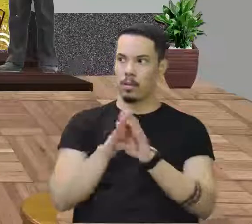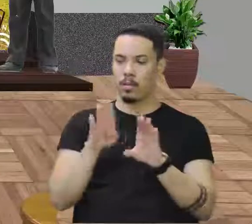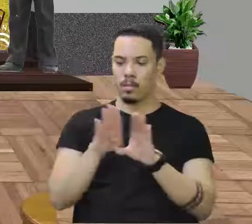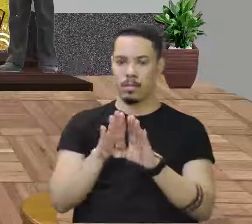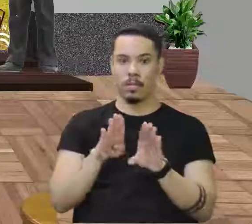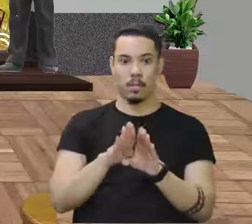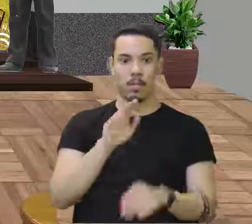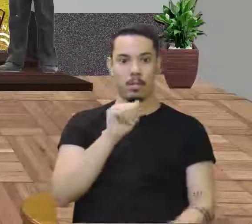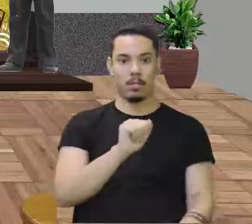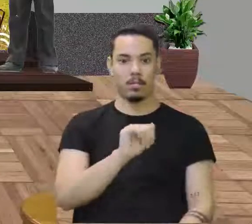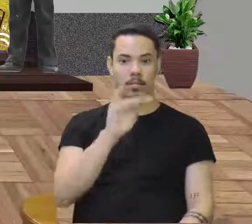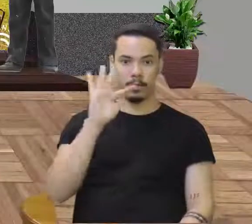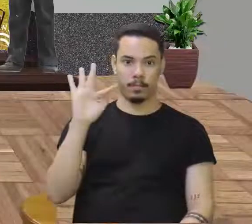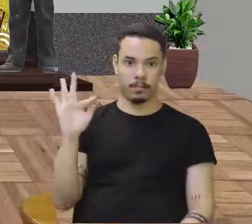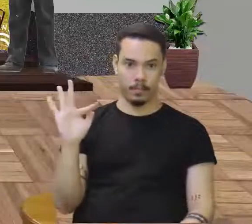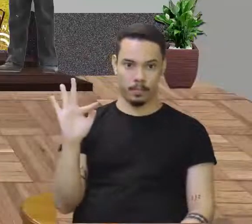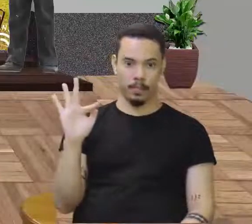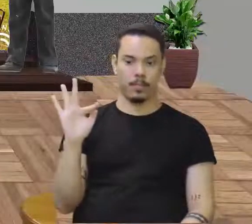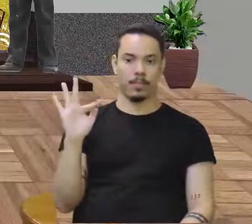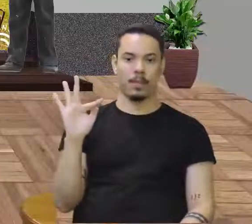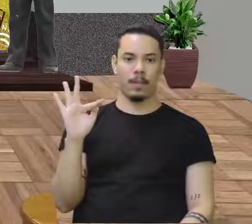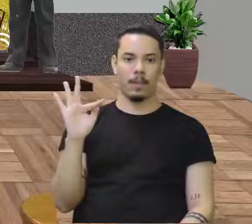Aloysio, que